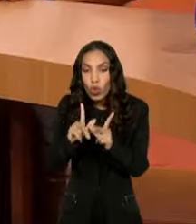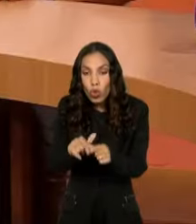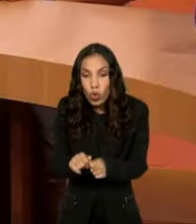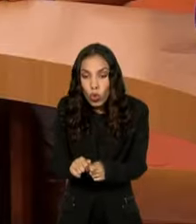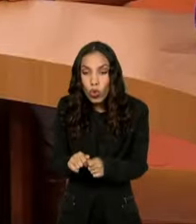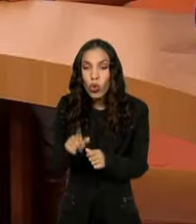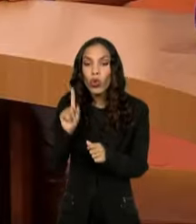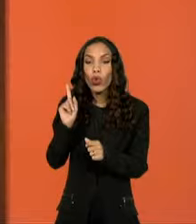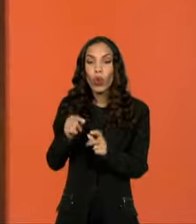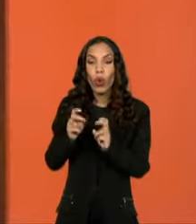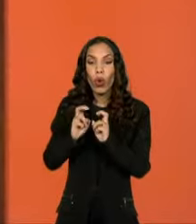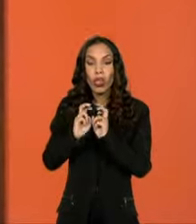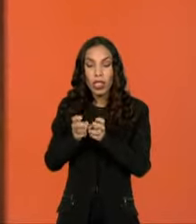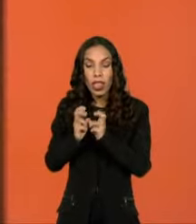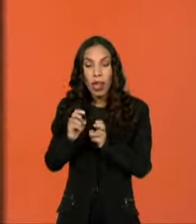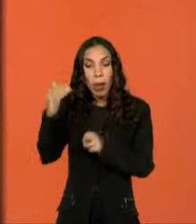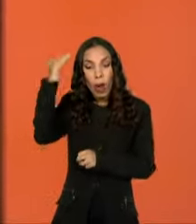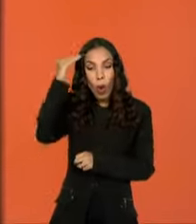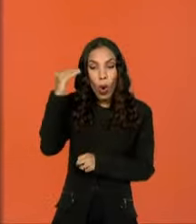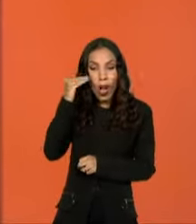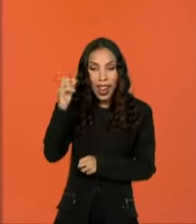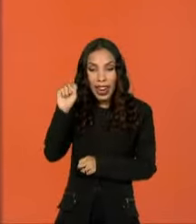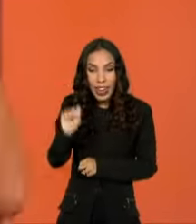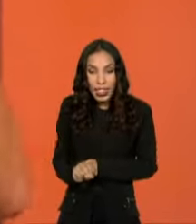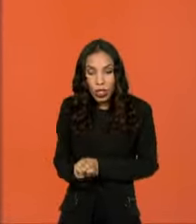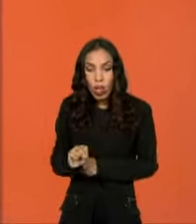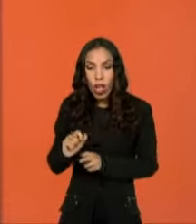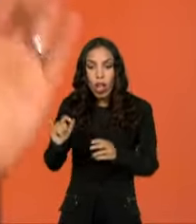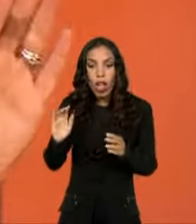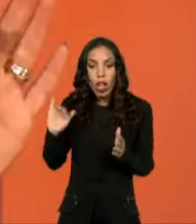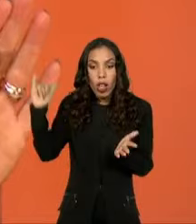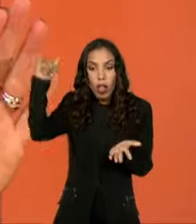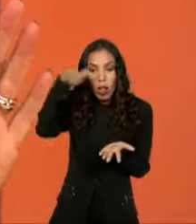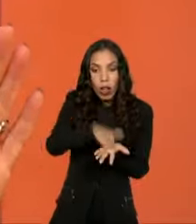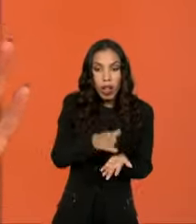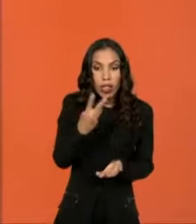vida. A Coreia é pequena, a Coreia do Sul. Você decola e pousa